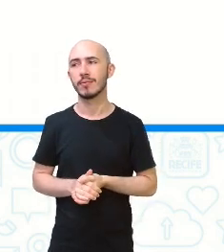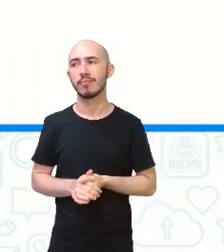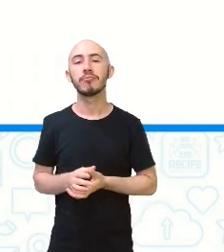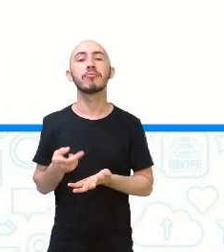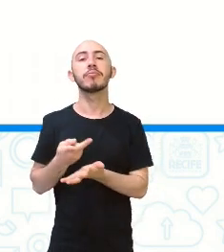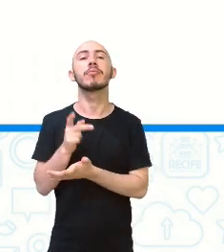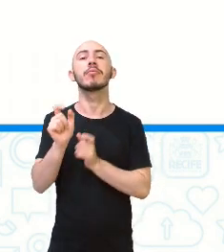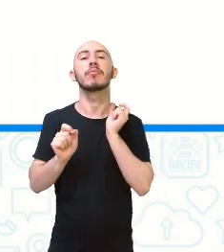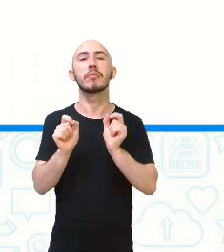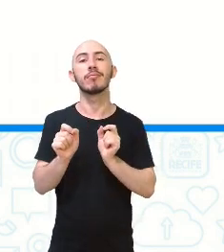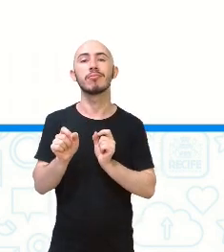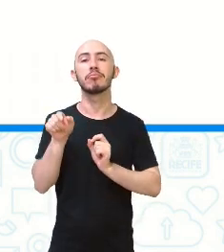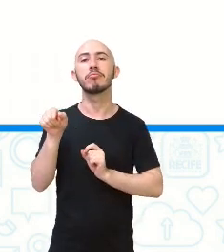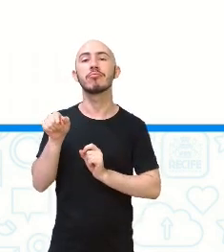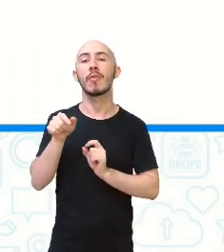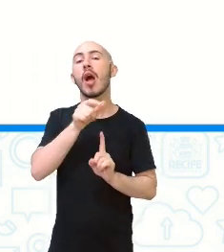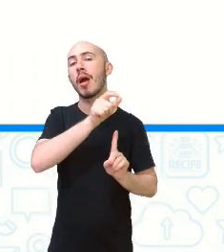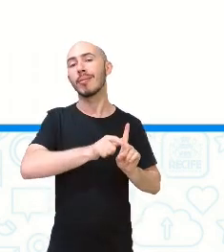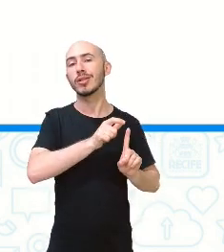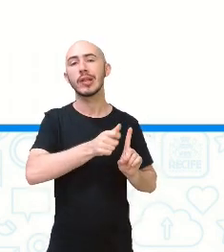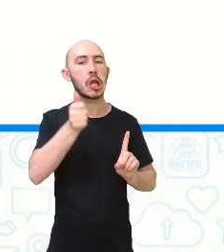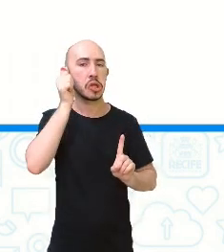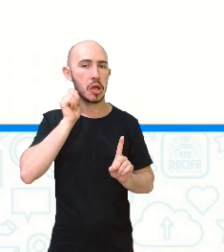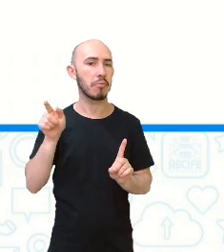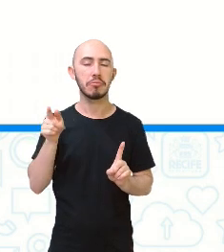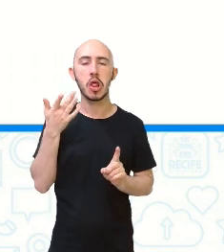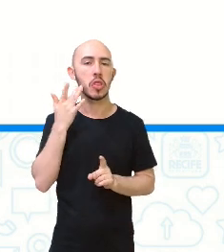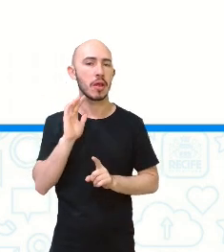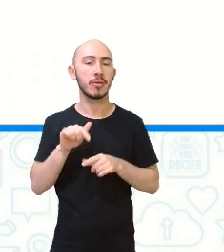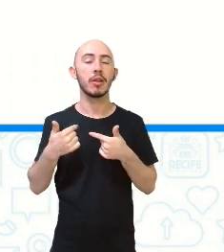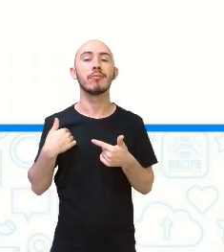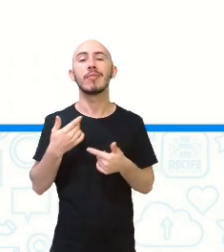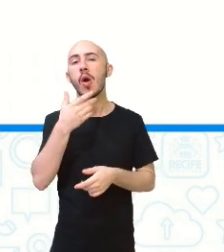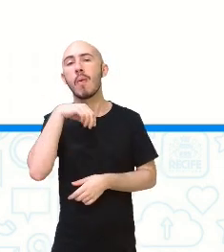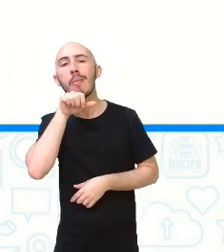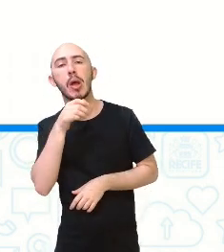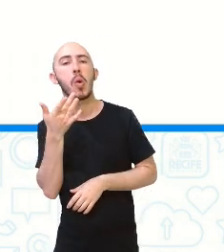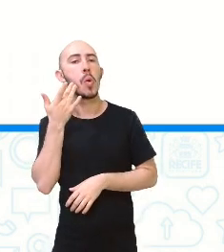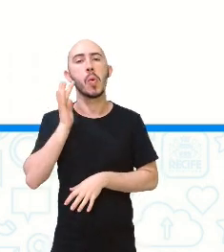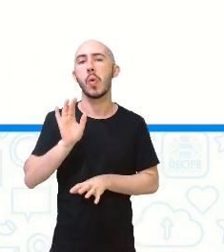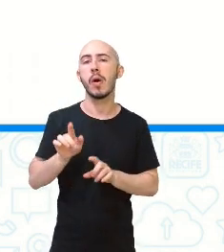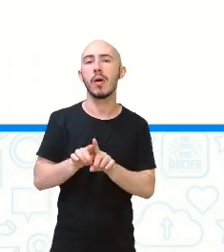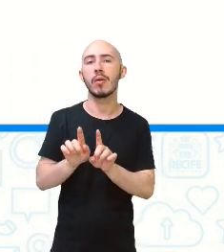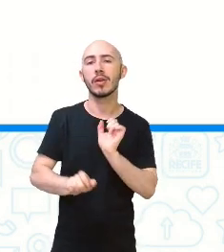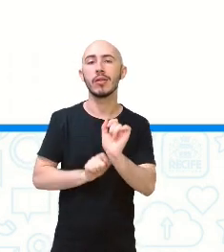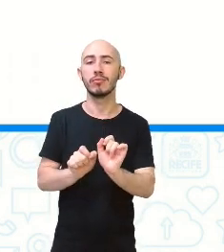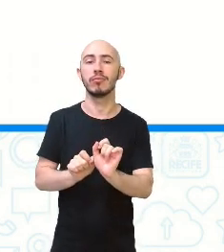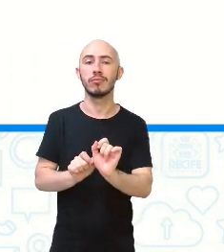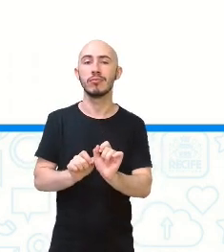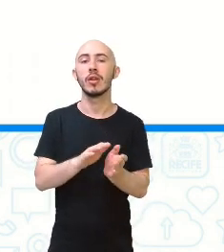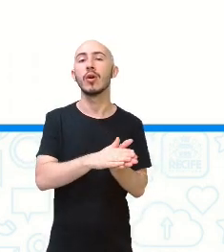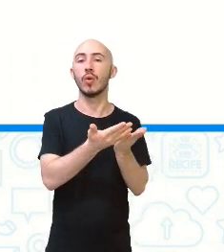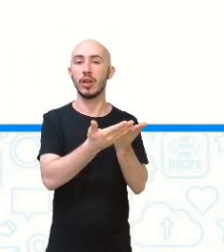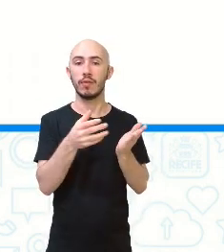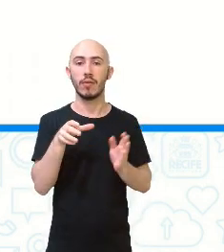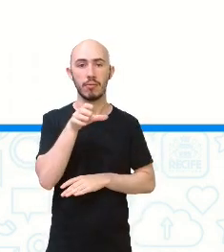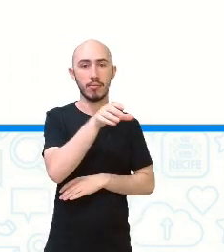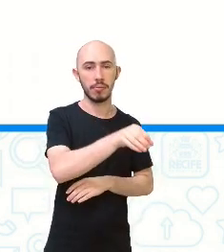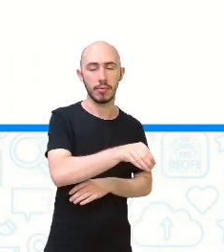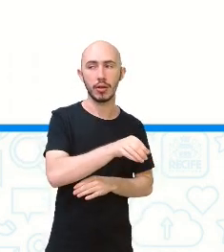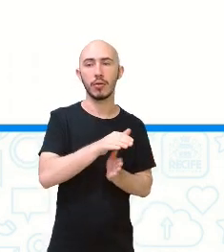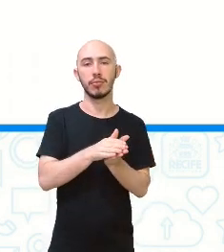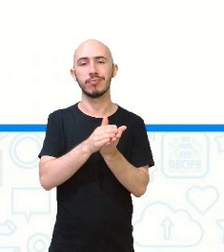Ela não sabia, né? Aliás, o pai dela não sabia, ela ficou olhando, ele foi lá, ó, pegou um livrinho, que inclusive